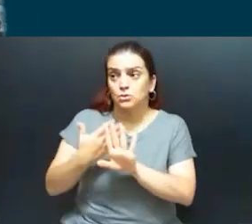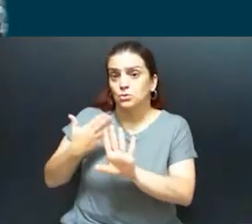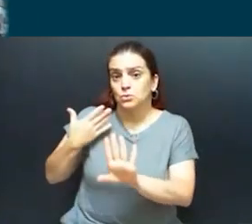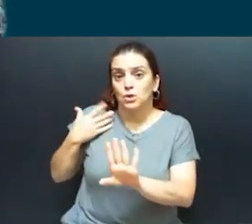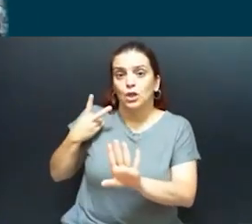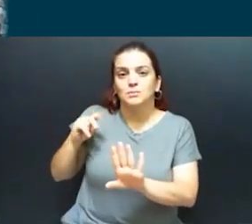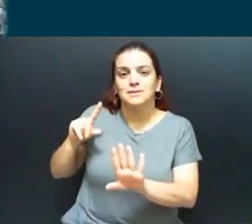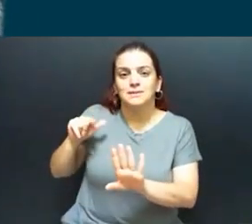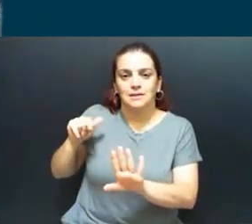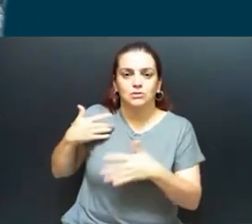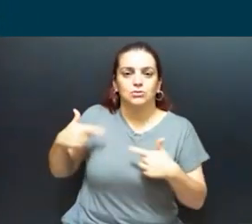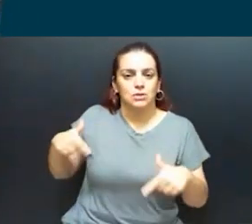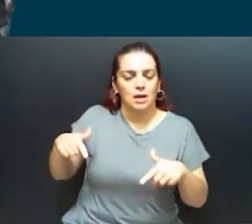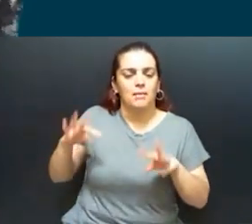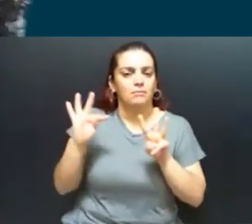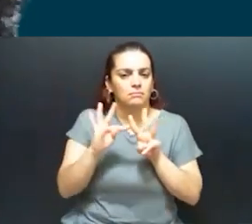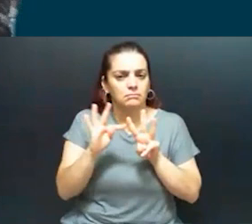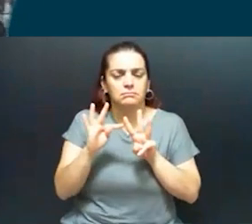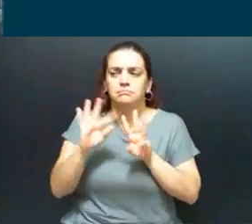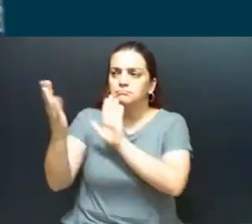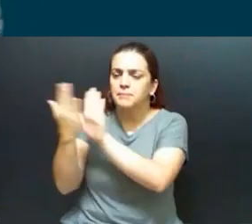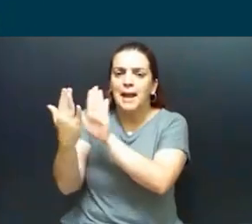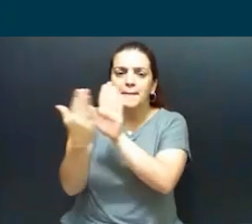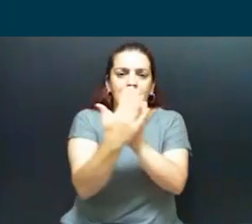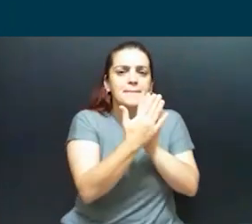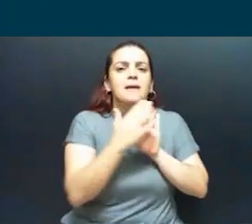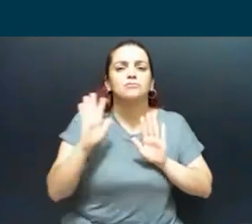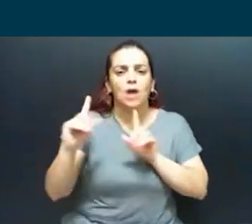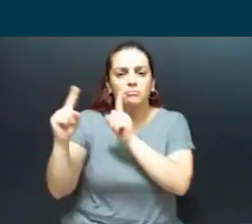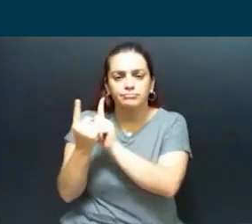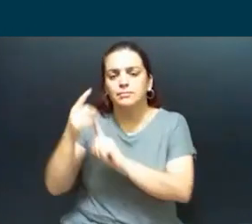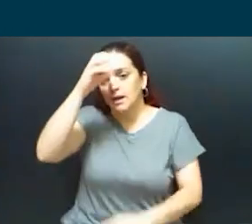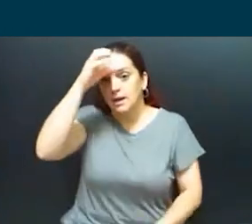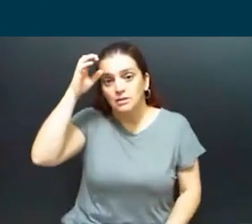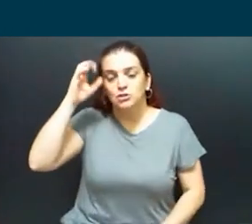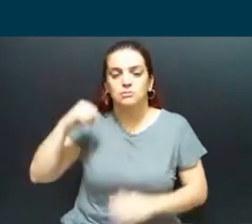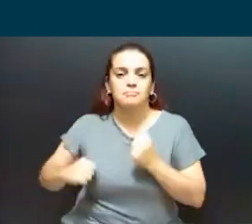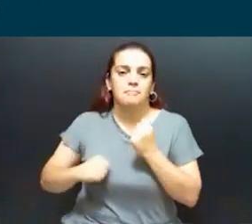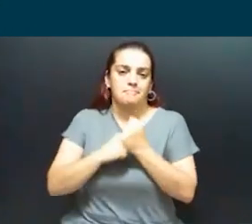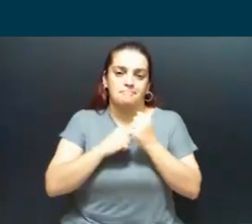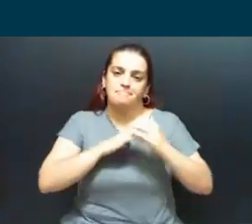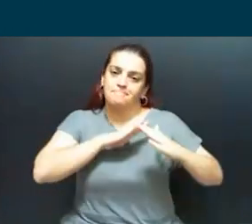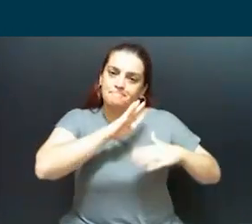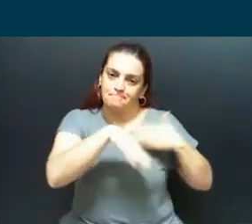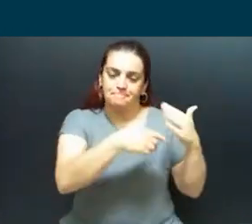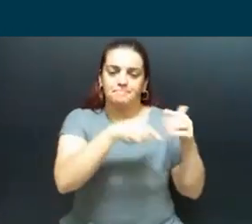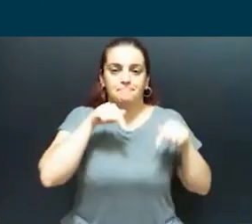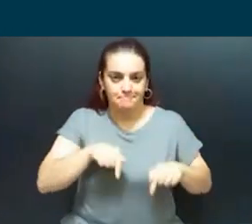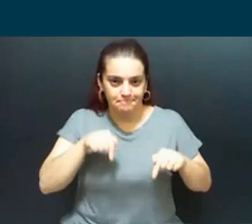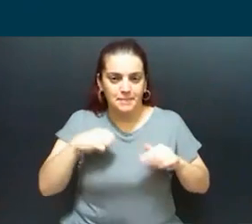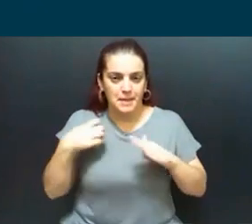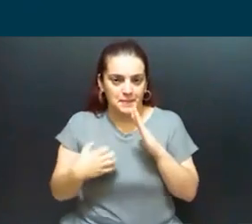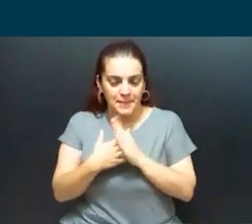2017, envolvendo-se com clientes em diversas indústrias e apoiando-os em sua jornada para a nuvem. Como especialista